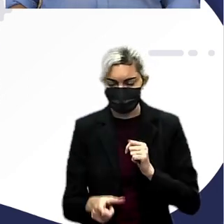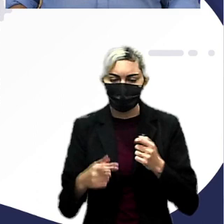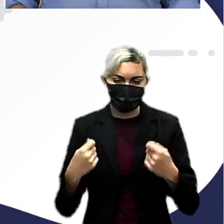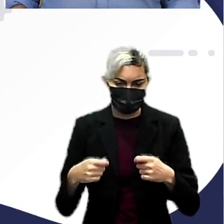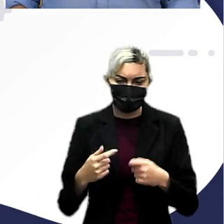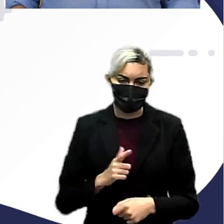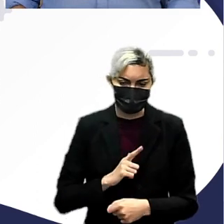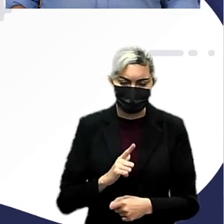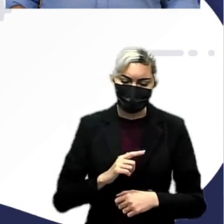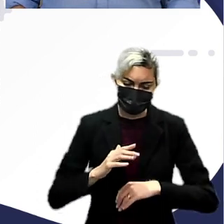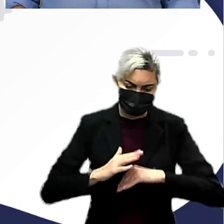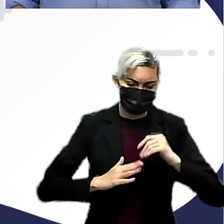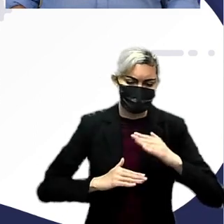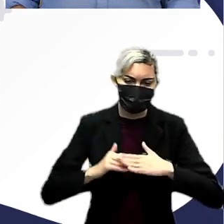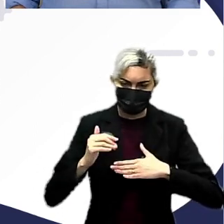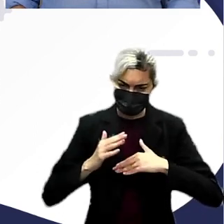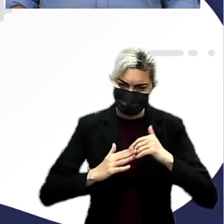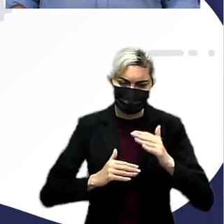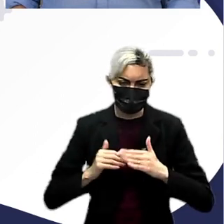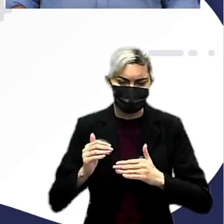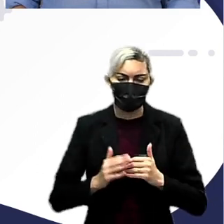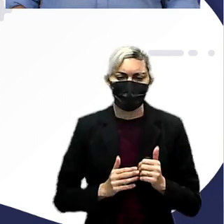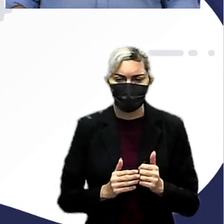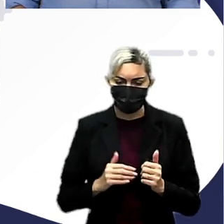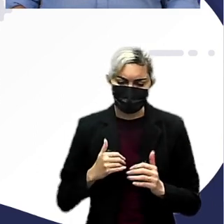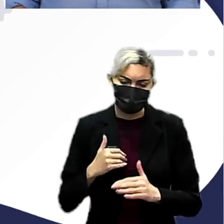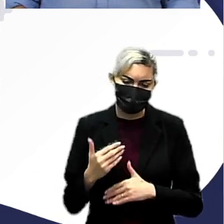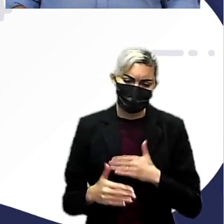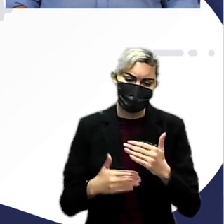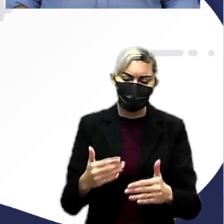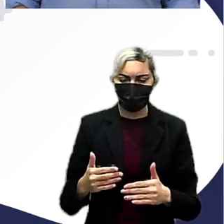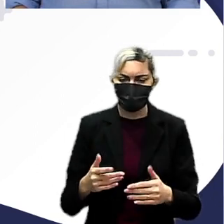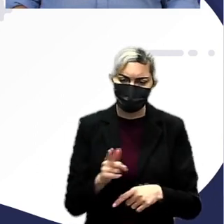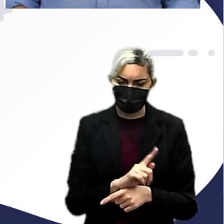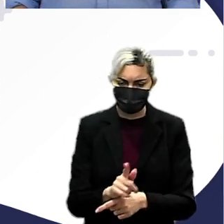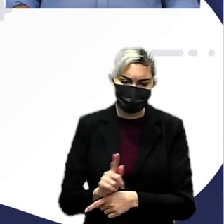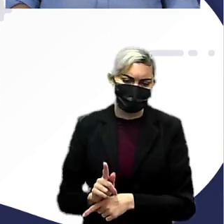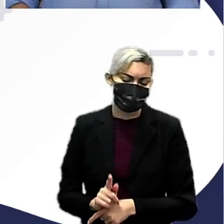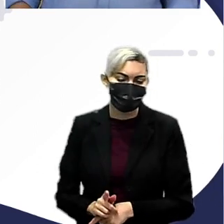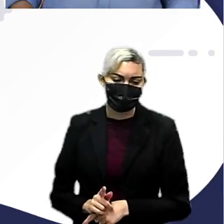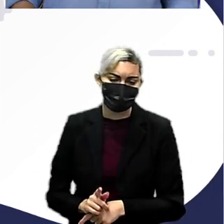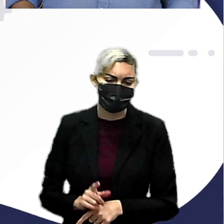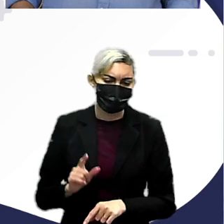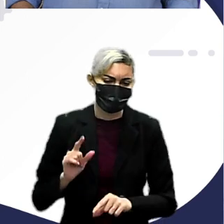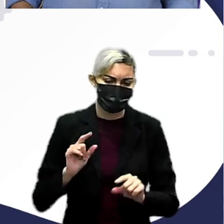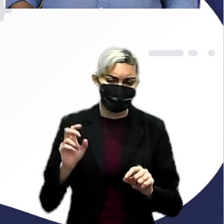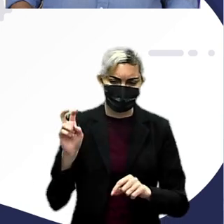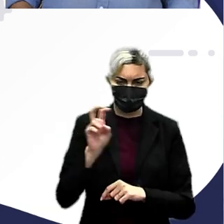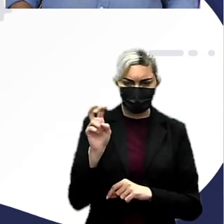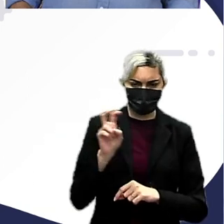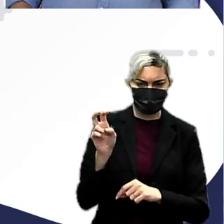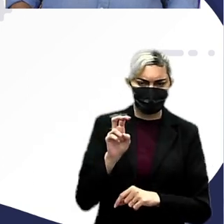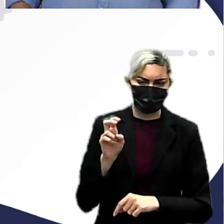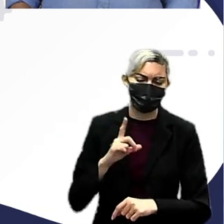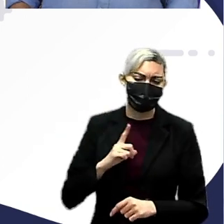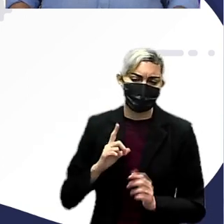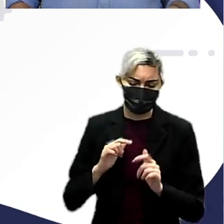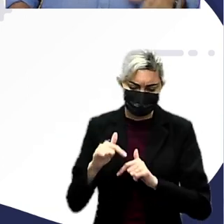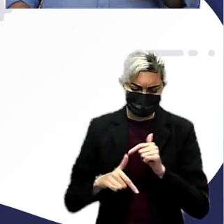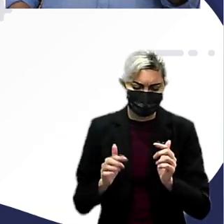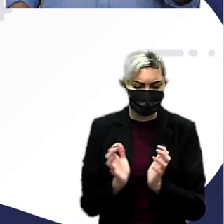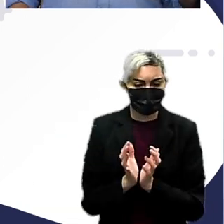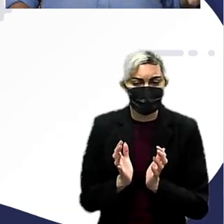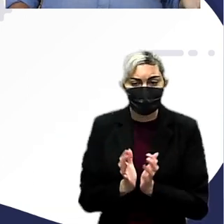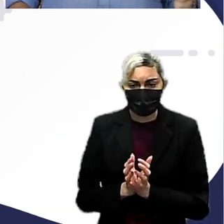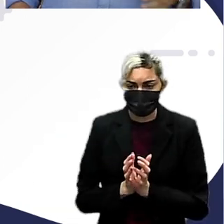ter essa habilidade de desenvolver essa gestão. O quinto elemento, trabalhar em equipe, e